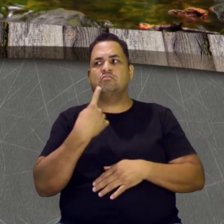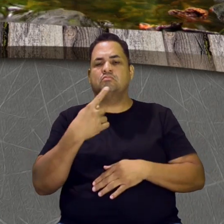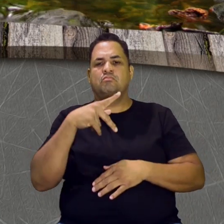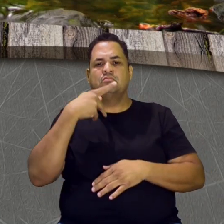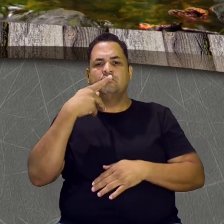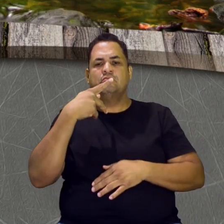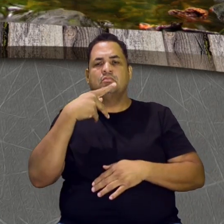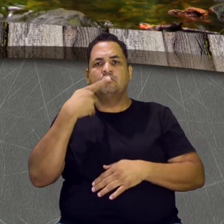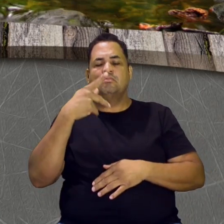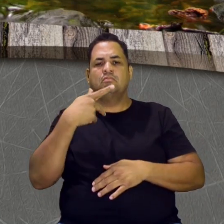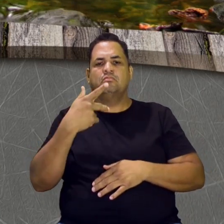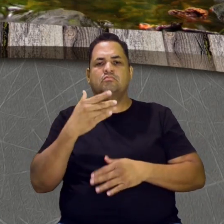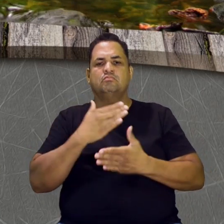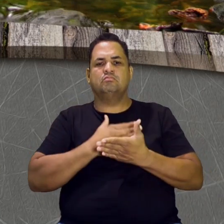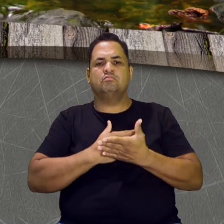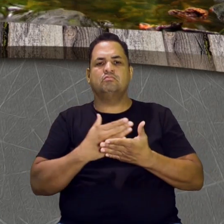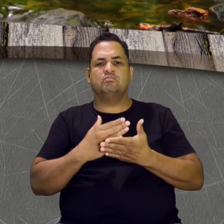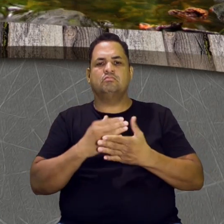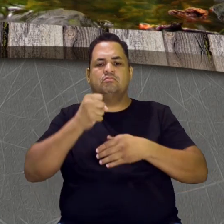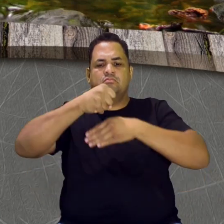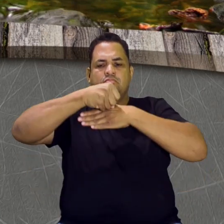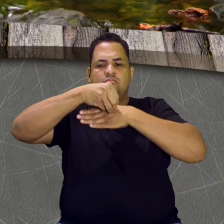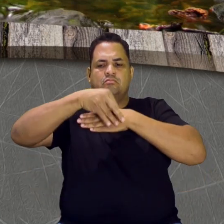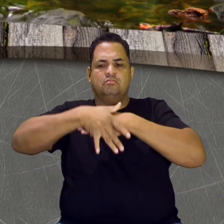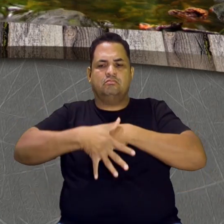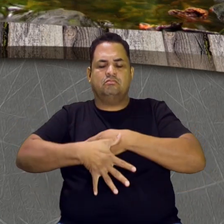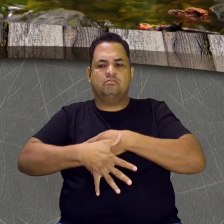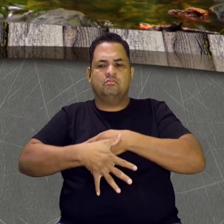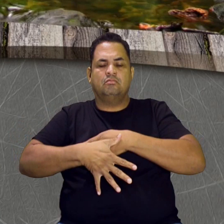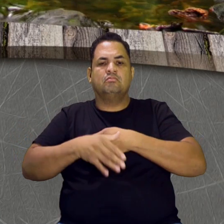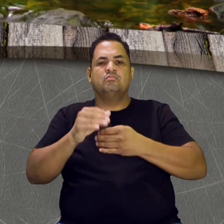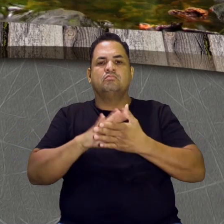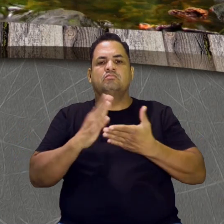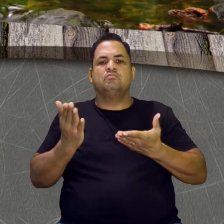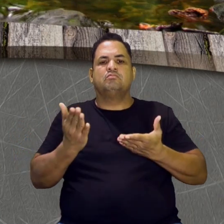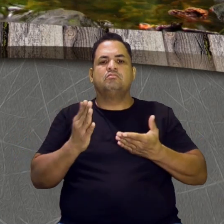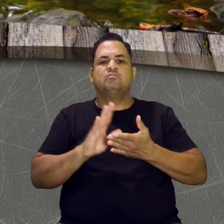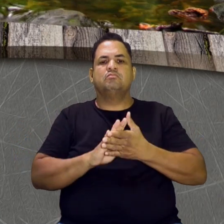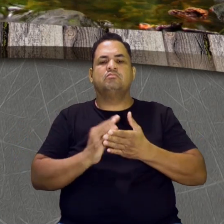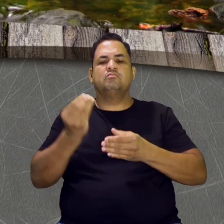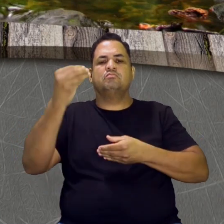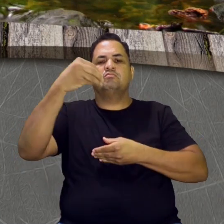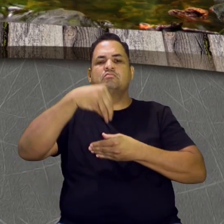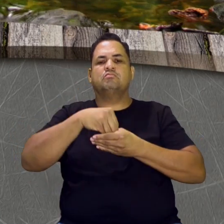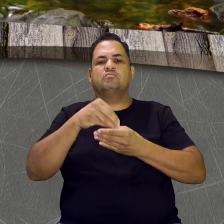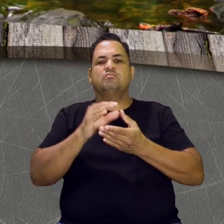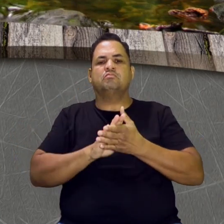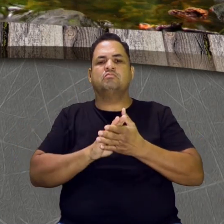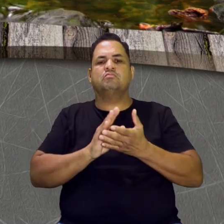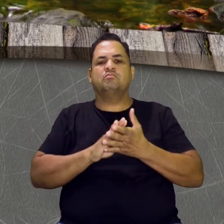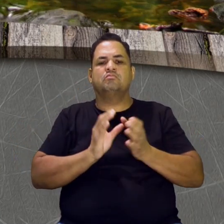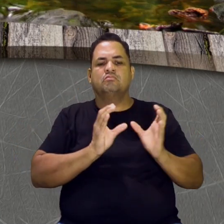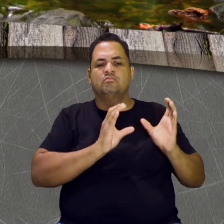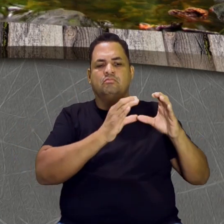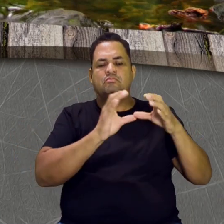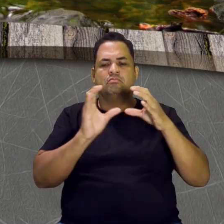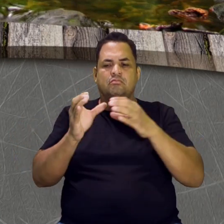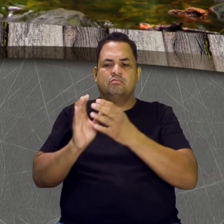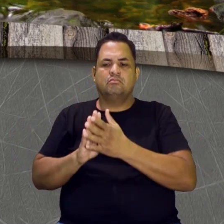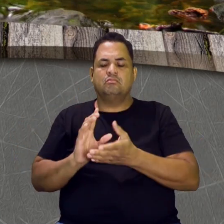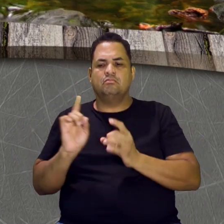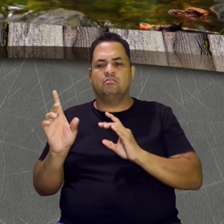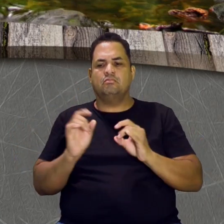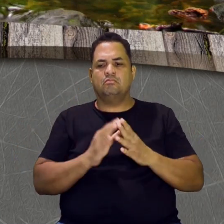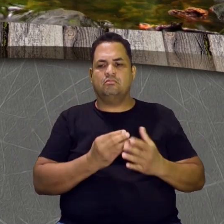início que taxonomia vai incluir, agrupar cada